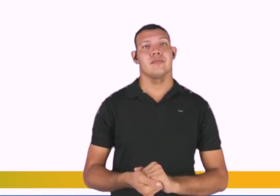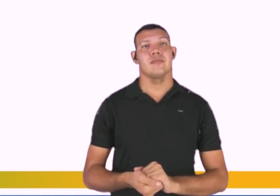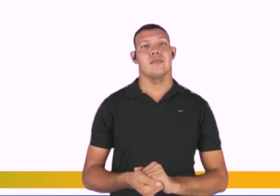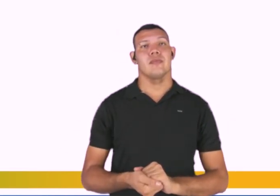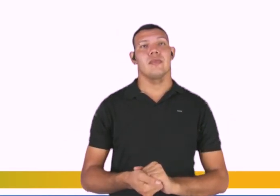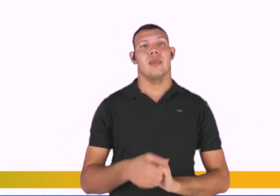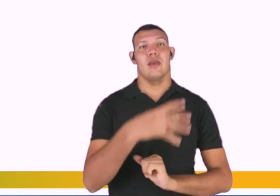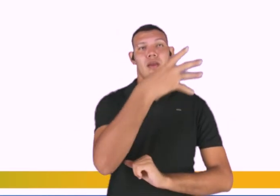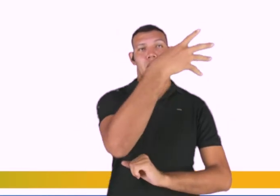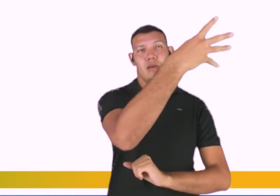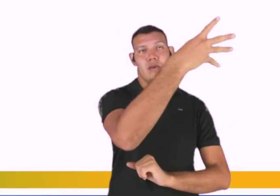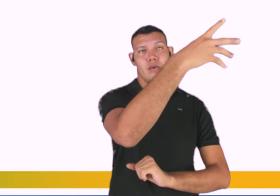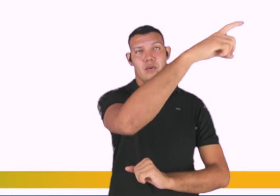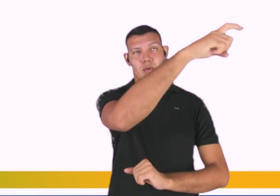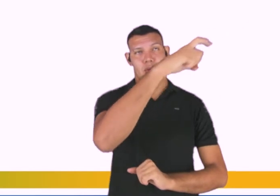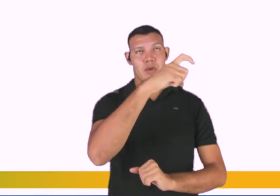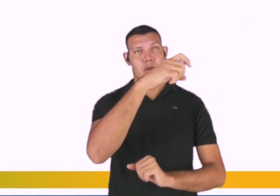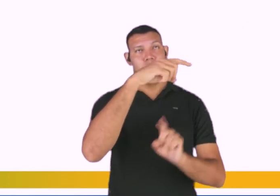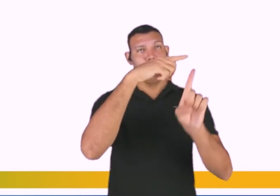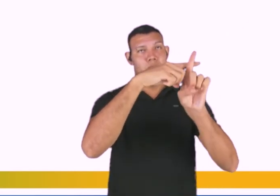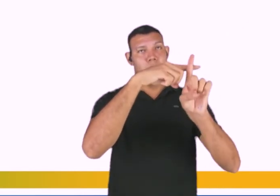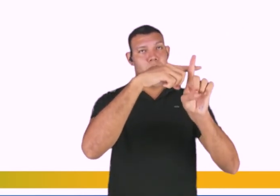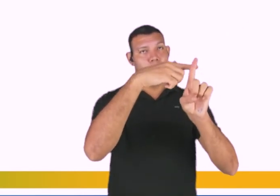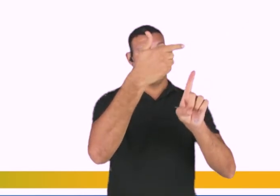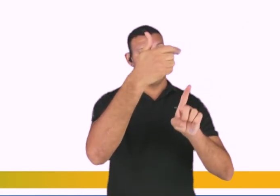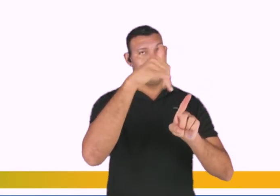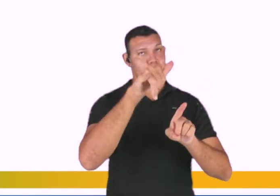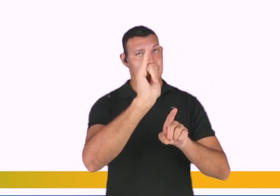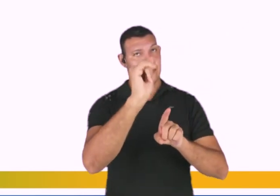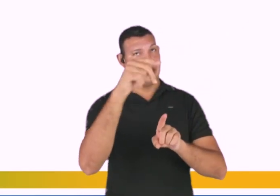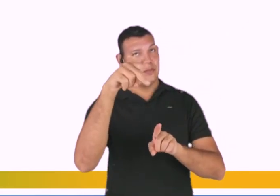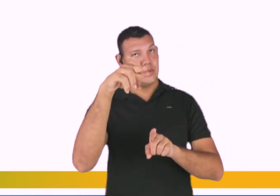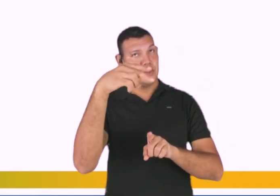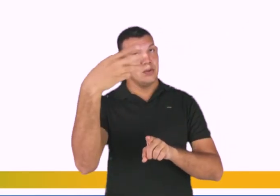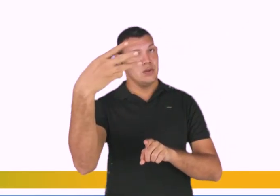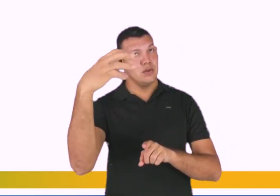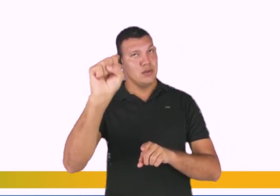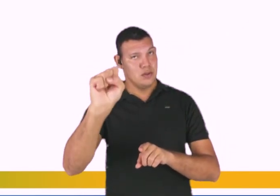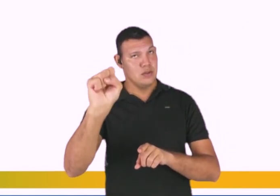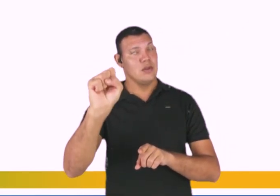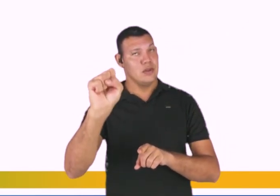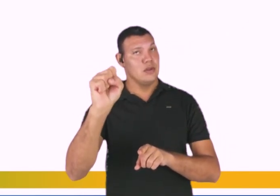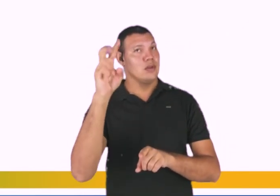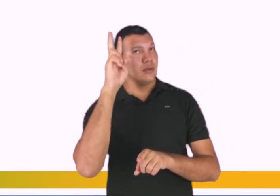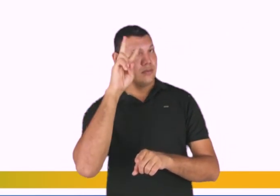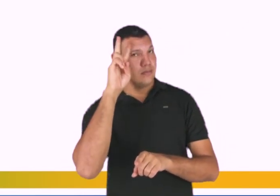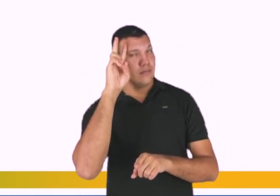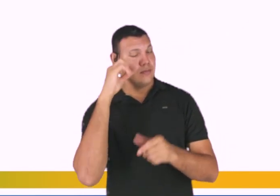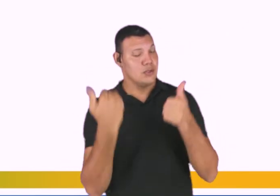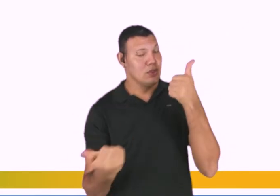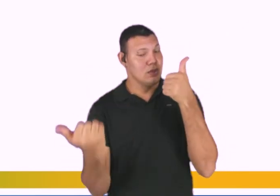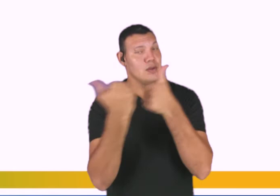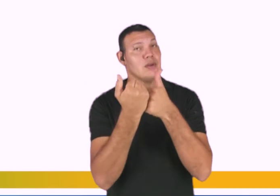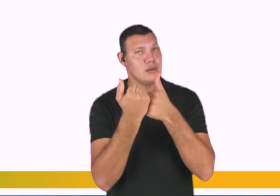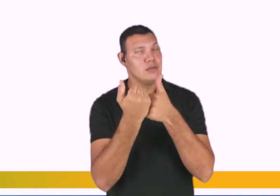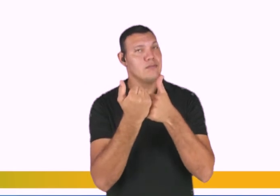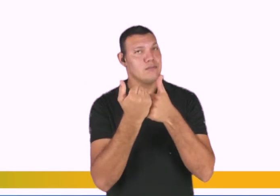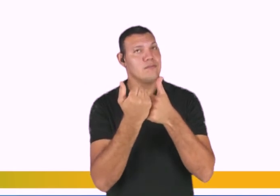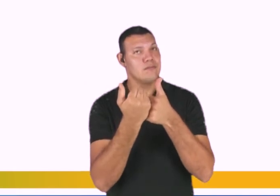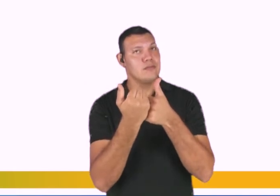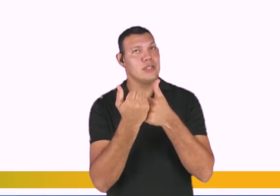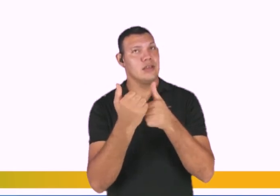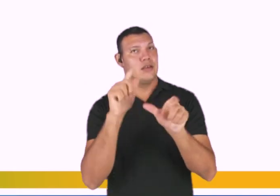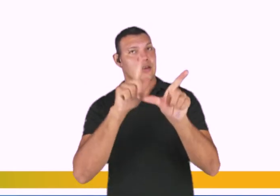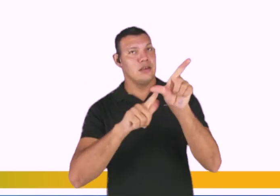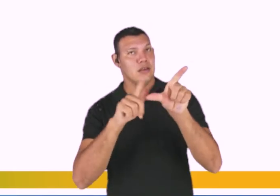4x mais 2y igual a 38. Lembre que agora nessa segunda equação vou substituir o valor de y.